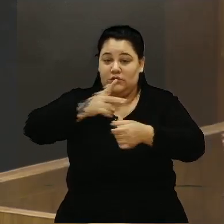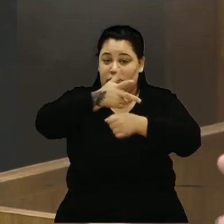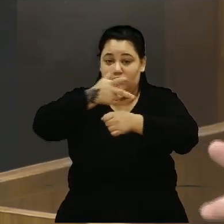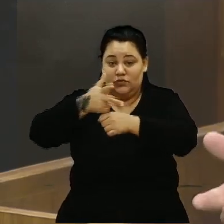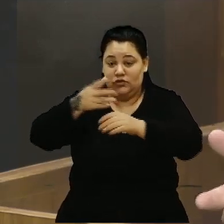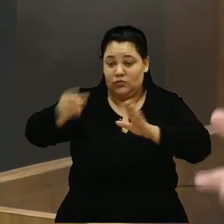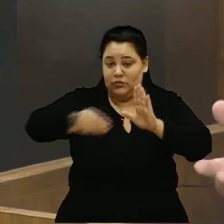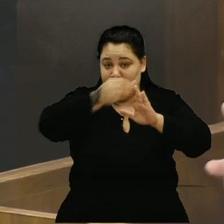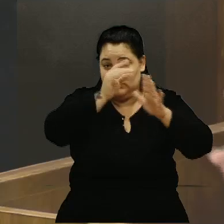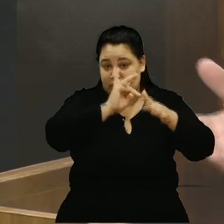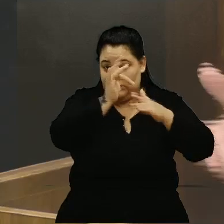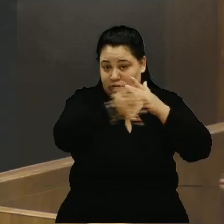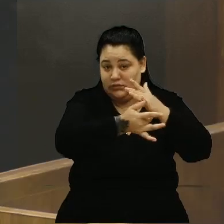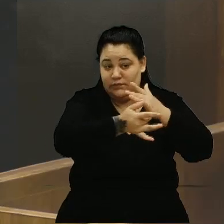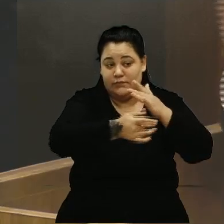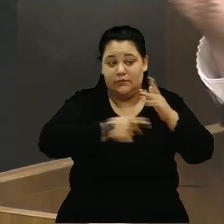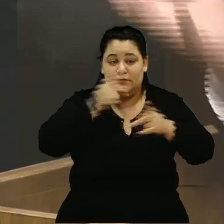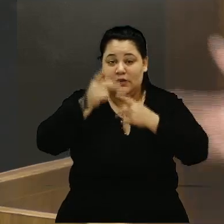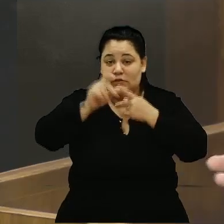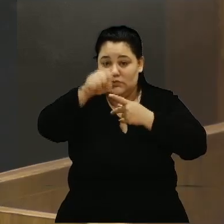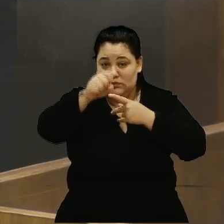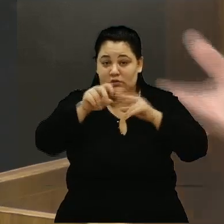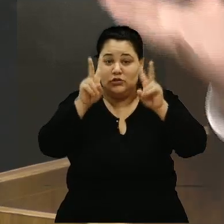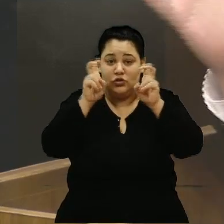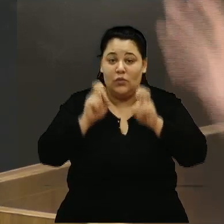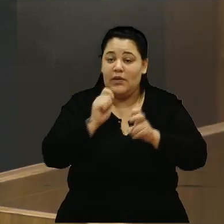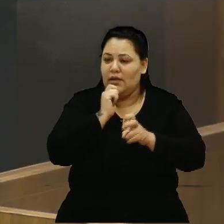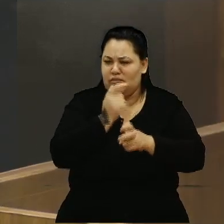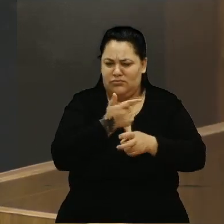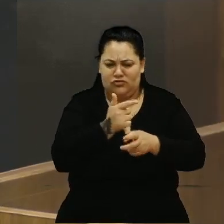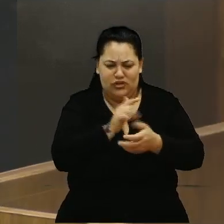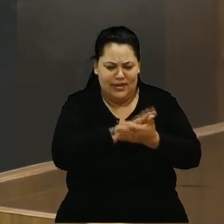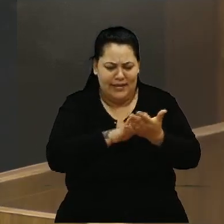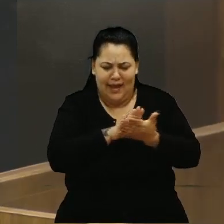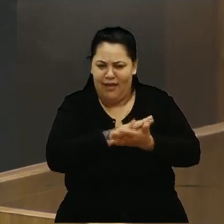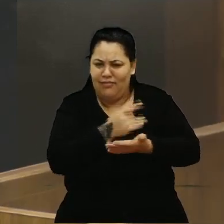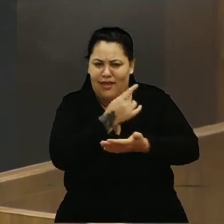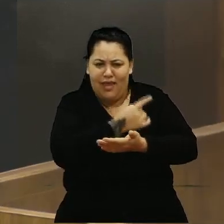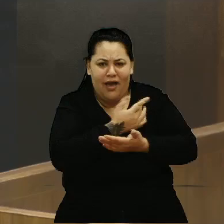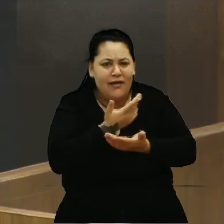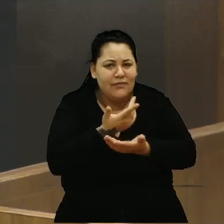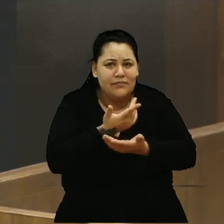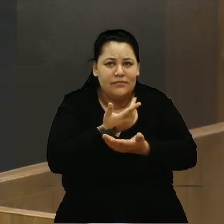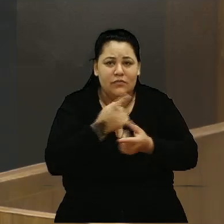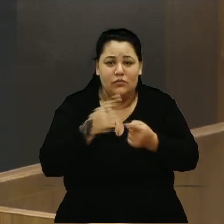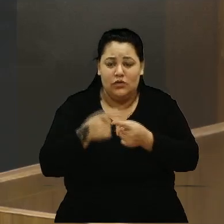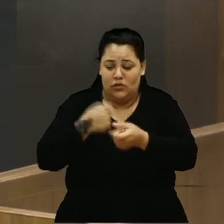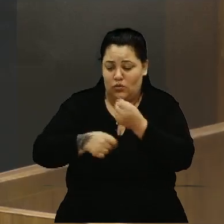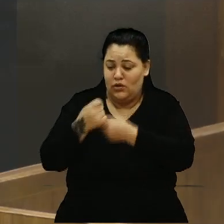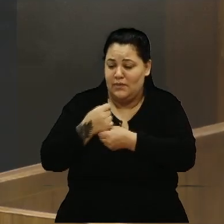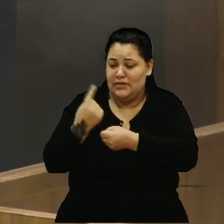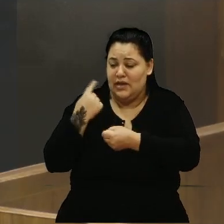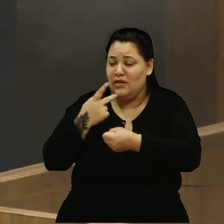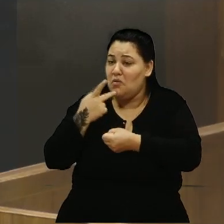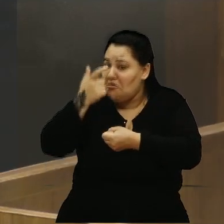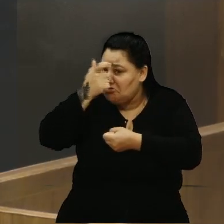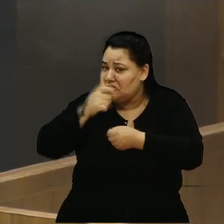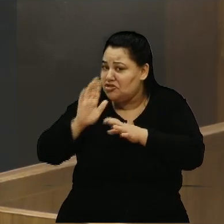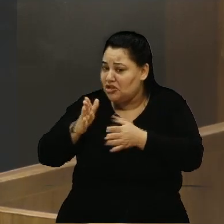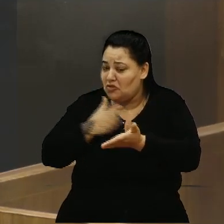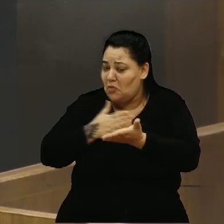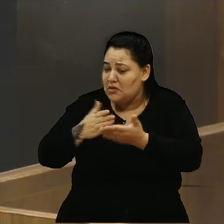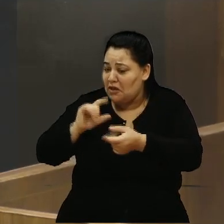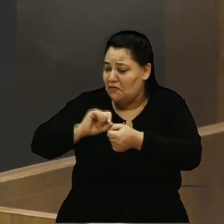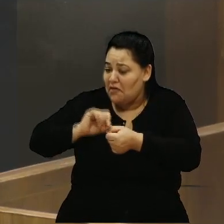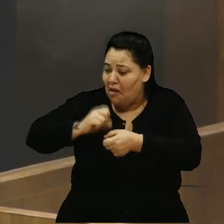está nas minhas redes sociais falando sobre isso, que não tinha nada lá, eu achei que já tinha, perante o que foi falado ano passado, achei que já tinha alguma coisa.